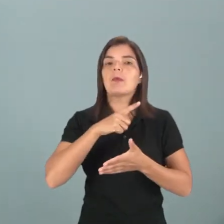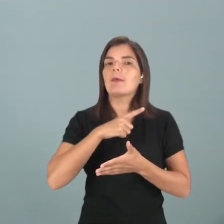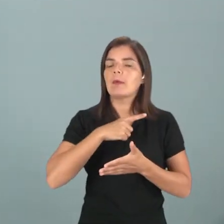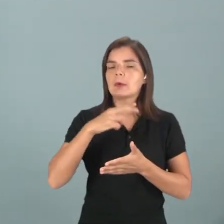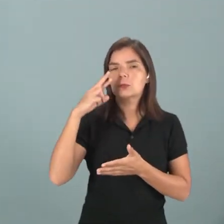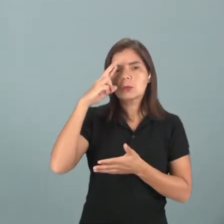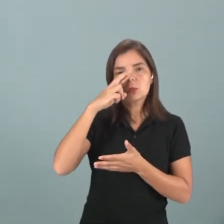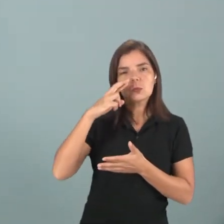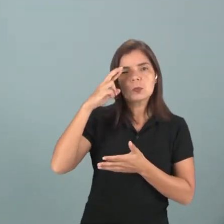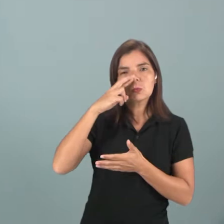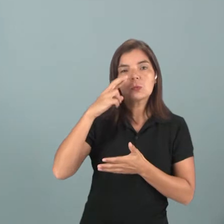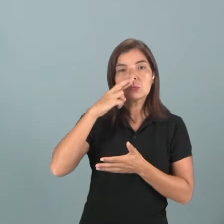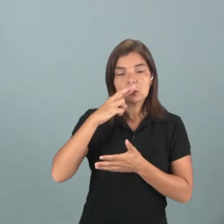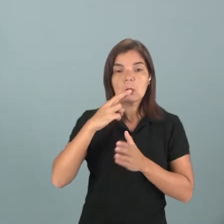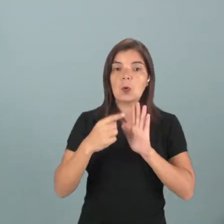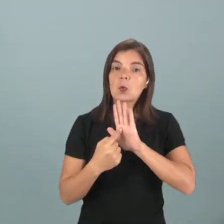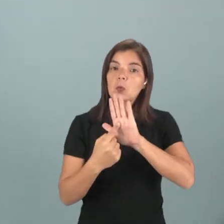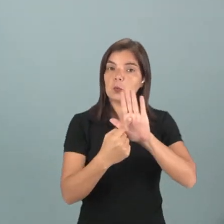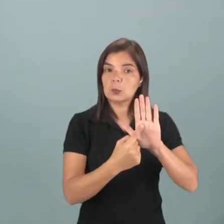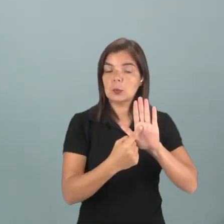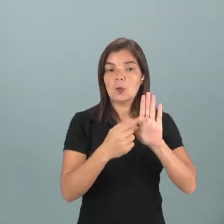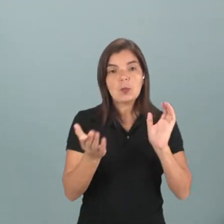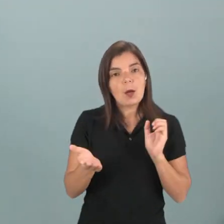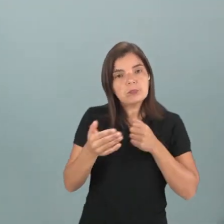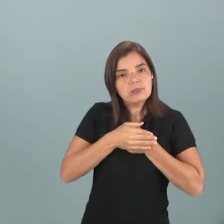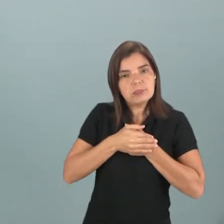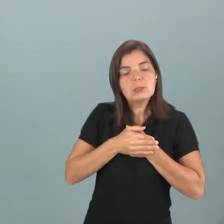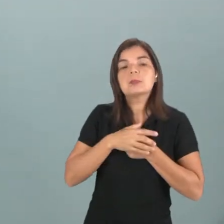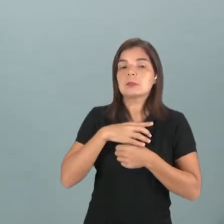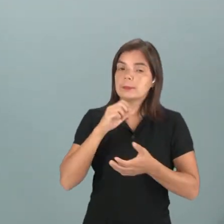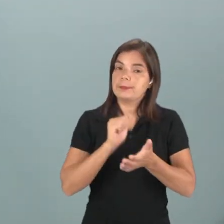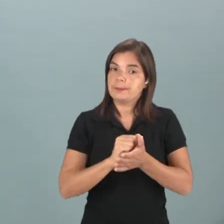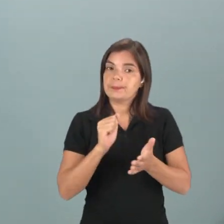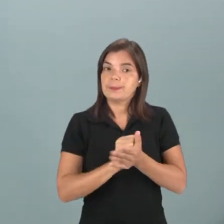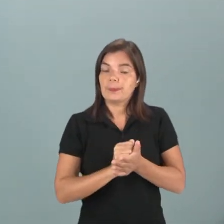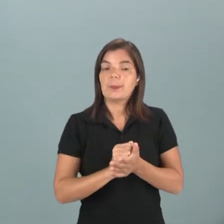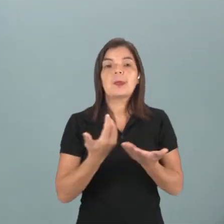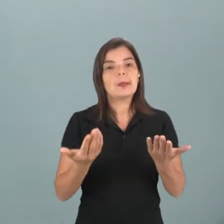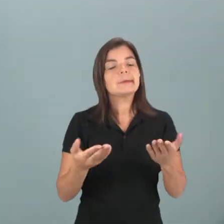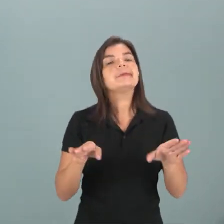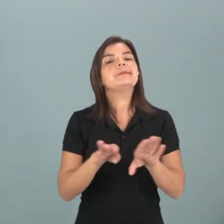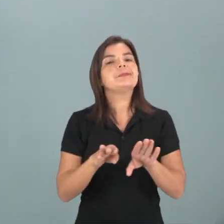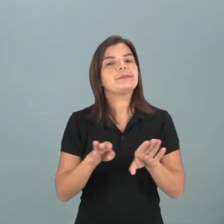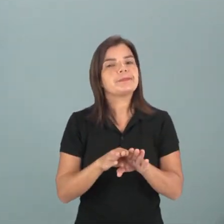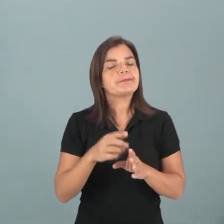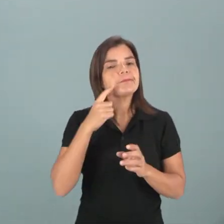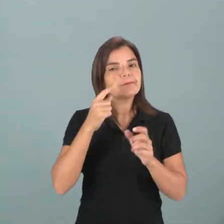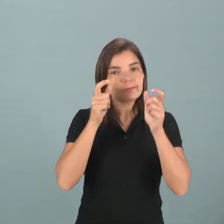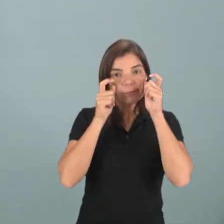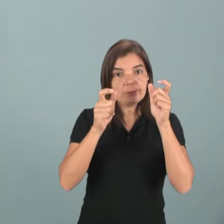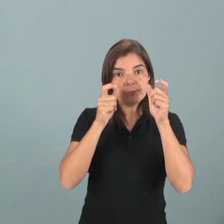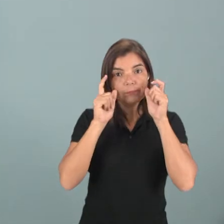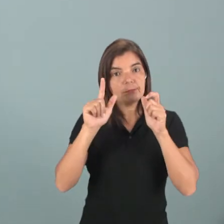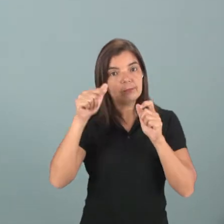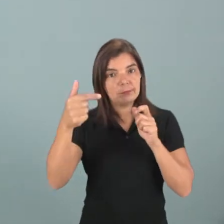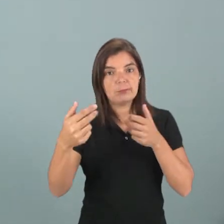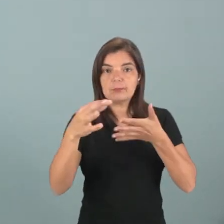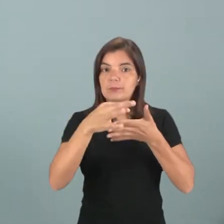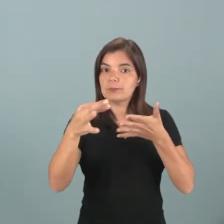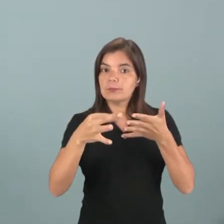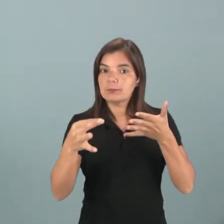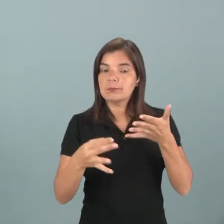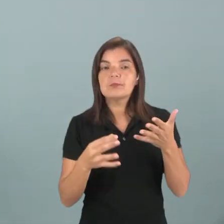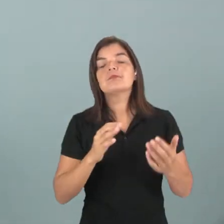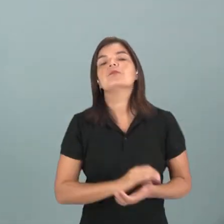que observar o explícito e o implícito do que está escrito e, além disso, também ter atenção a outros